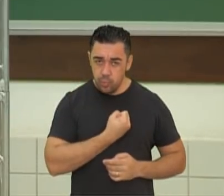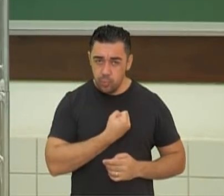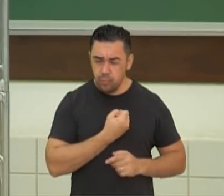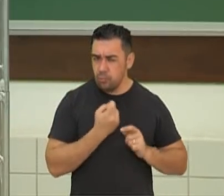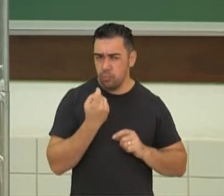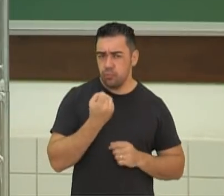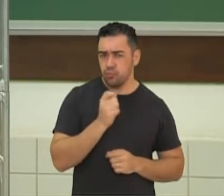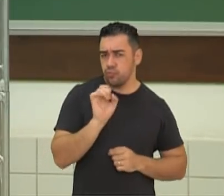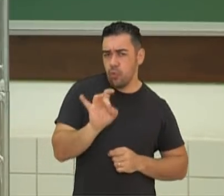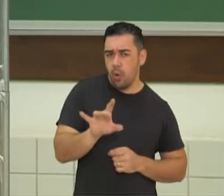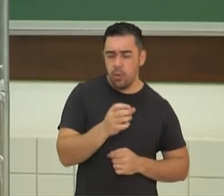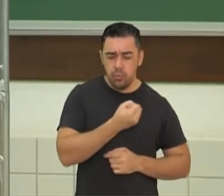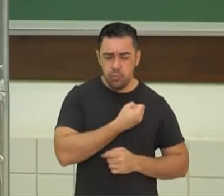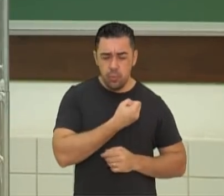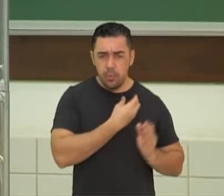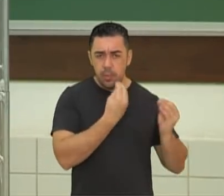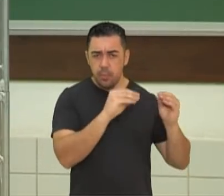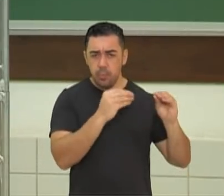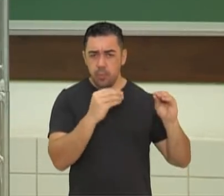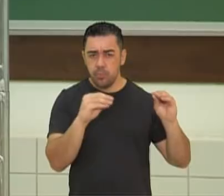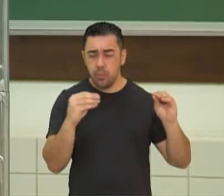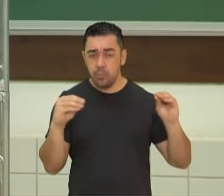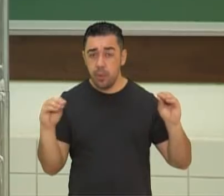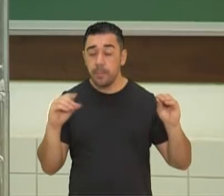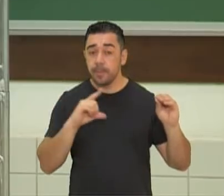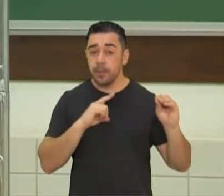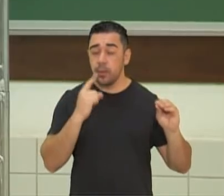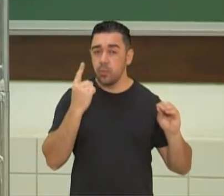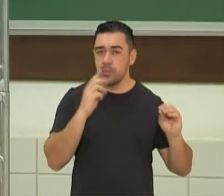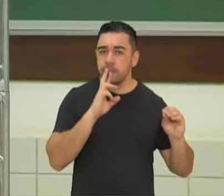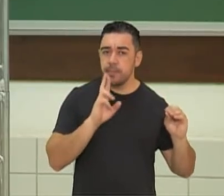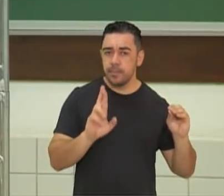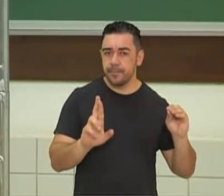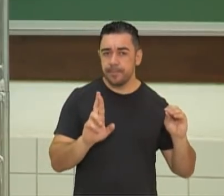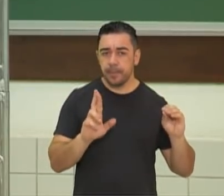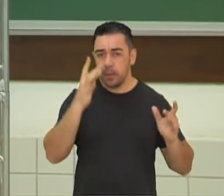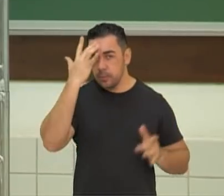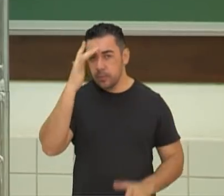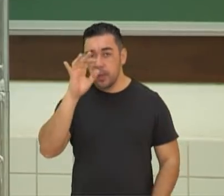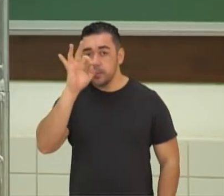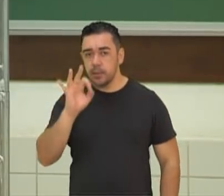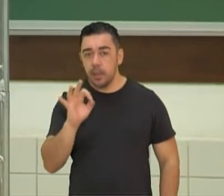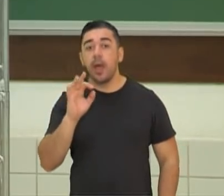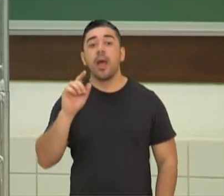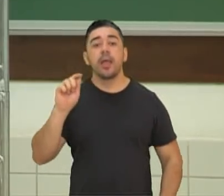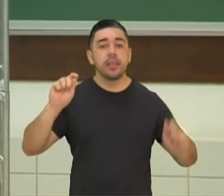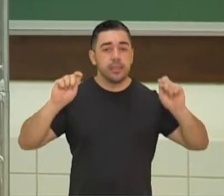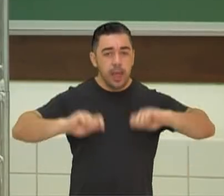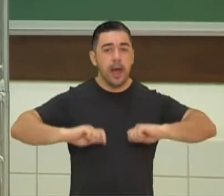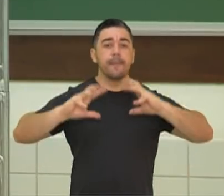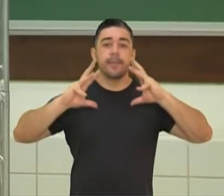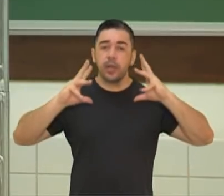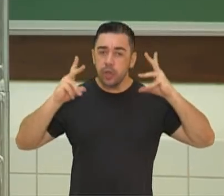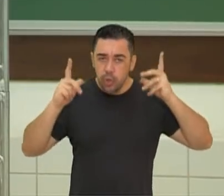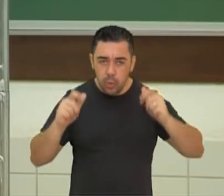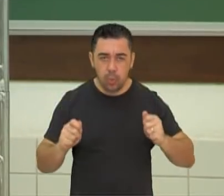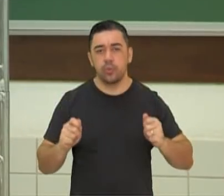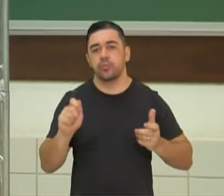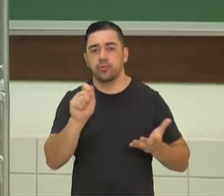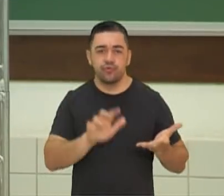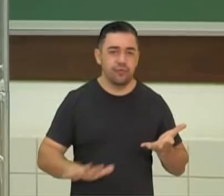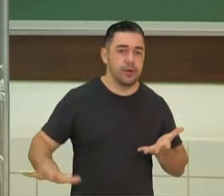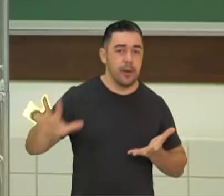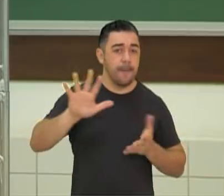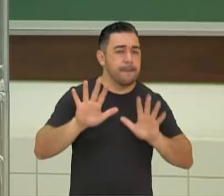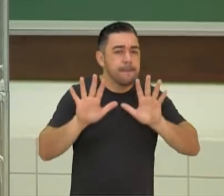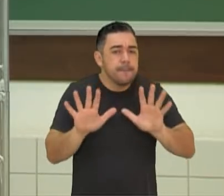só com números, eu tenho um resultado que eu não posso garantir se ele é válido para todos os casos possíveis. Agora, se eu